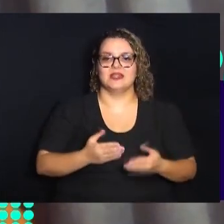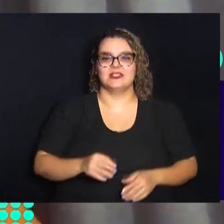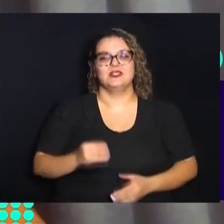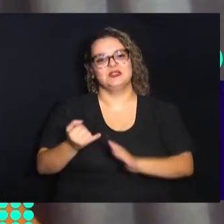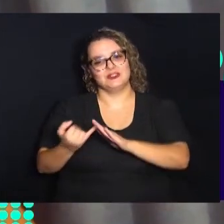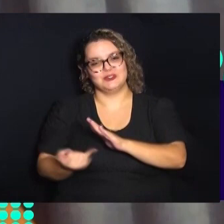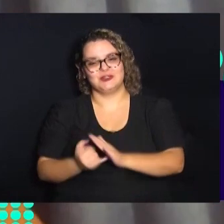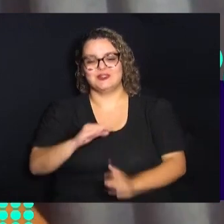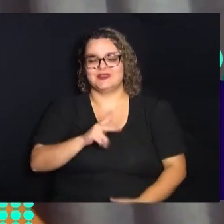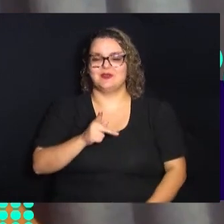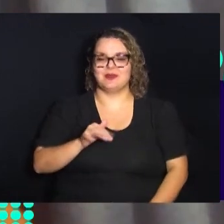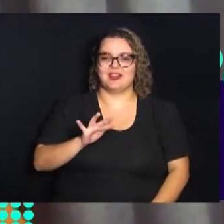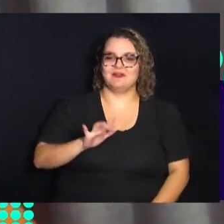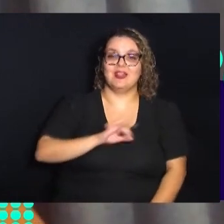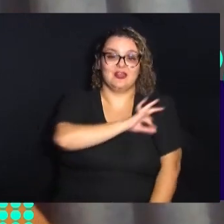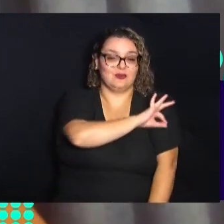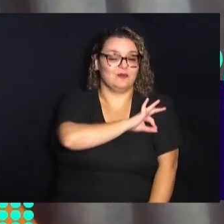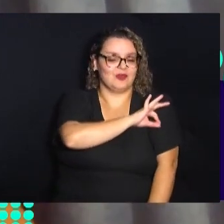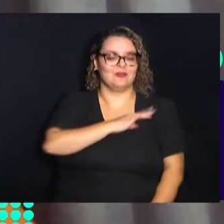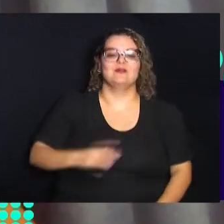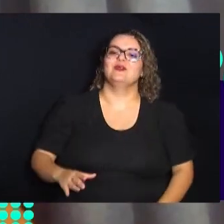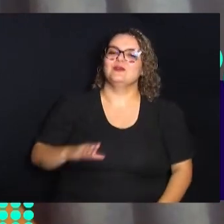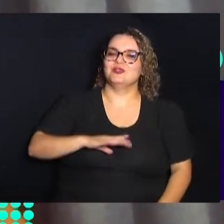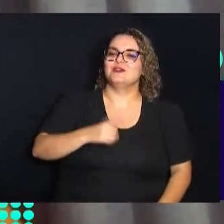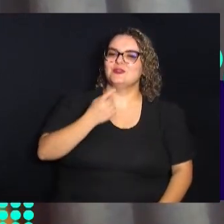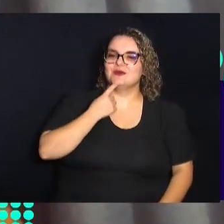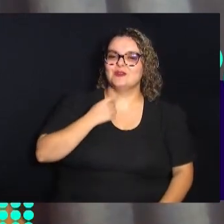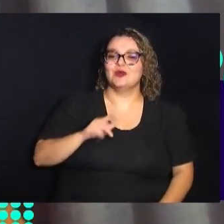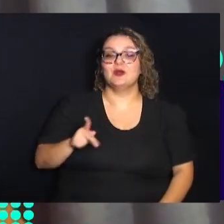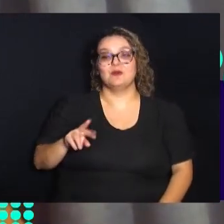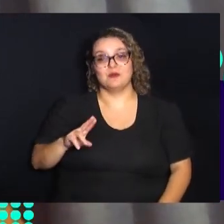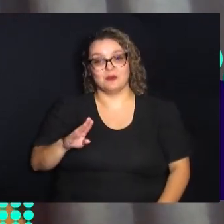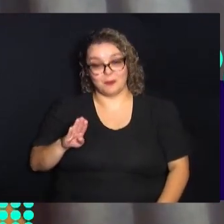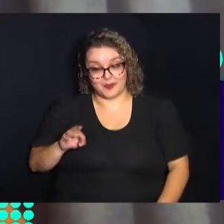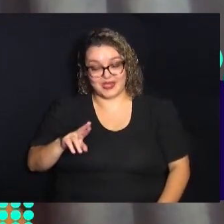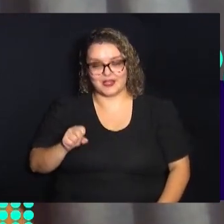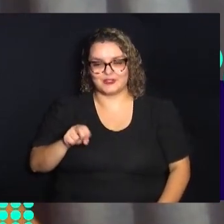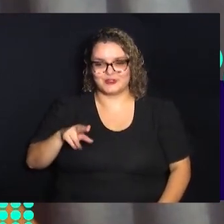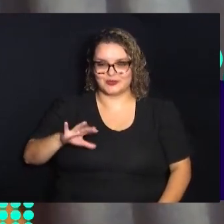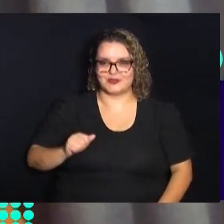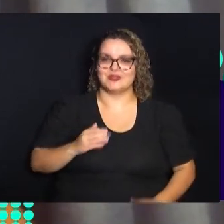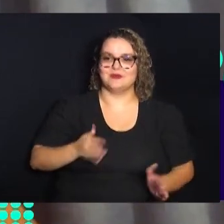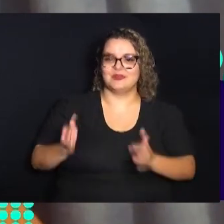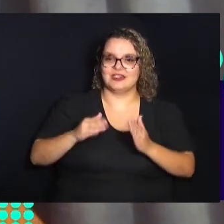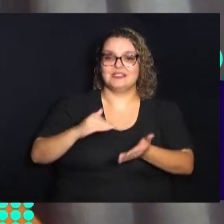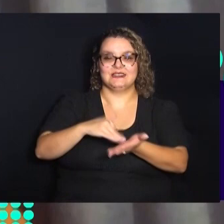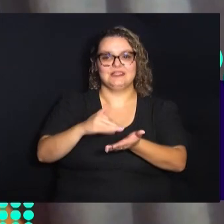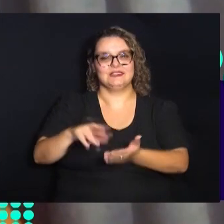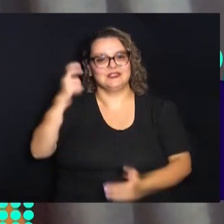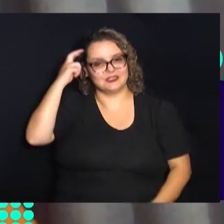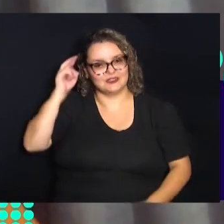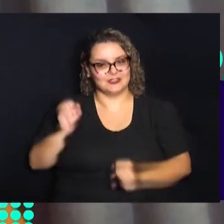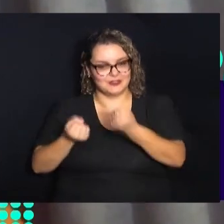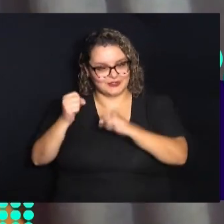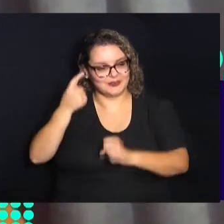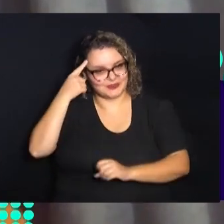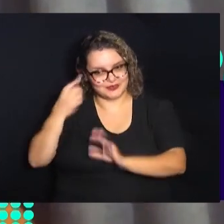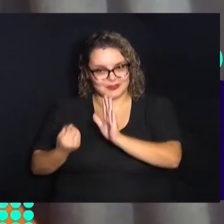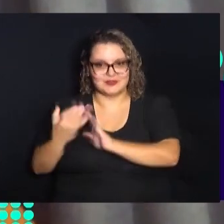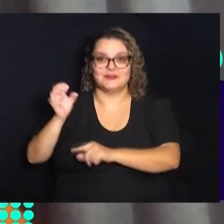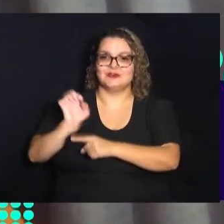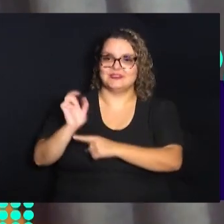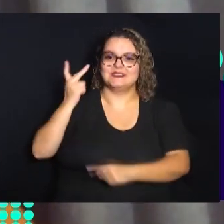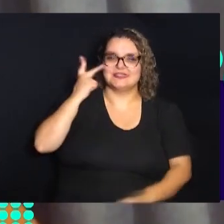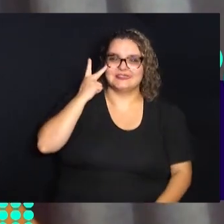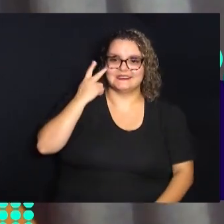apoio Instituto CPFL e da Prefeitura Municipal de Campinas, e é realizado pela Brazuca Produções, Secretaria da Cultura, Economia e Indústria